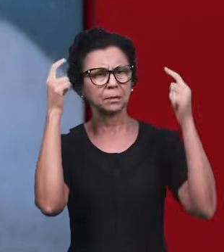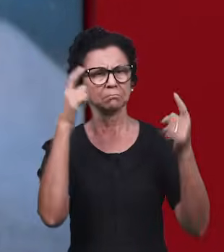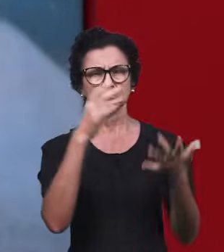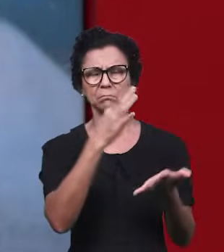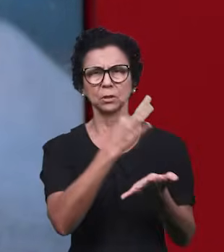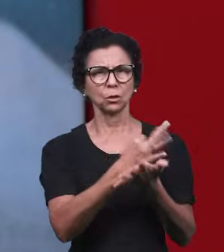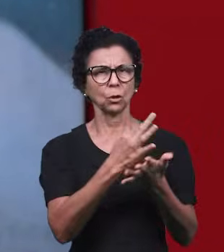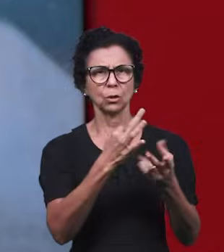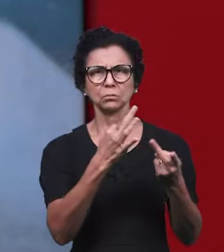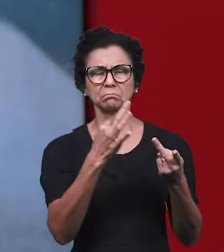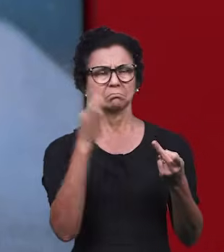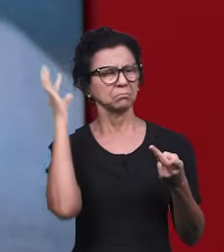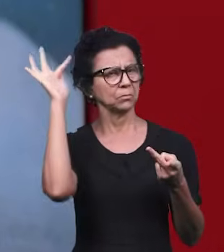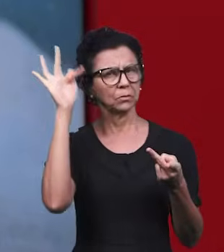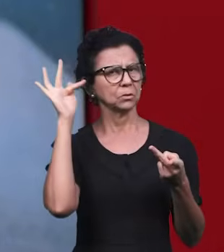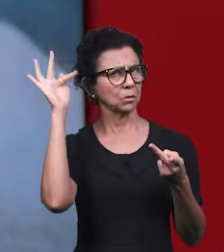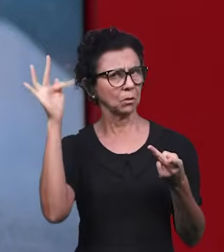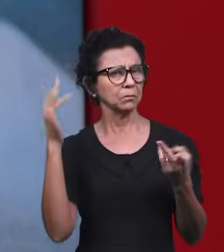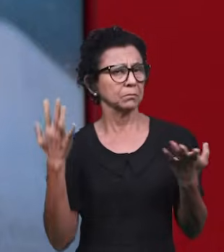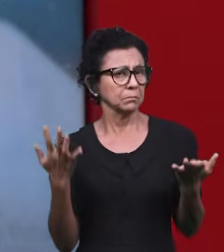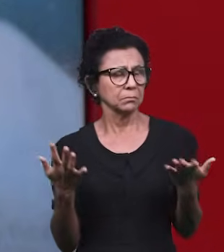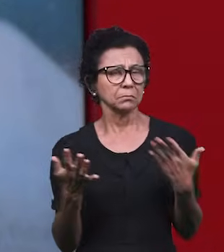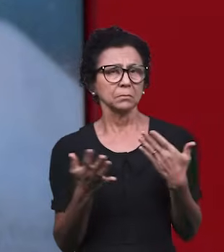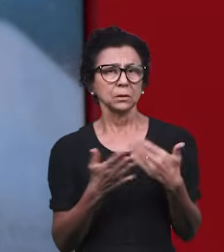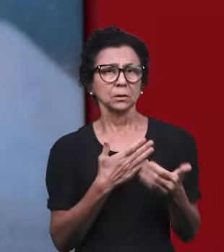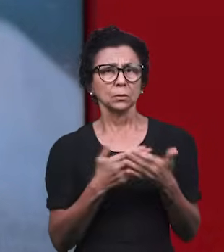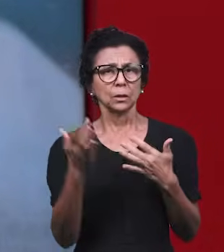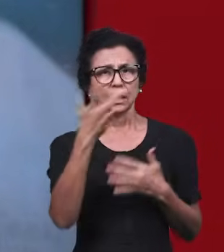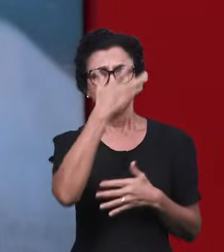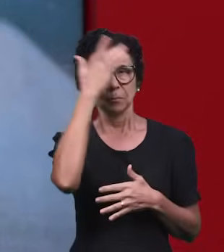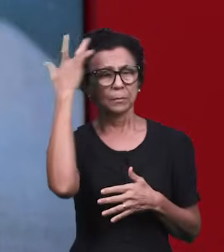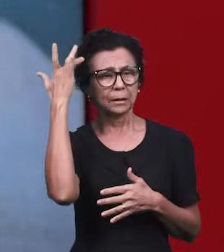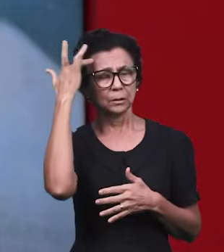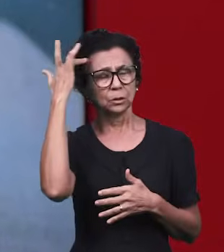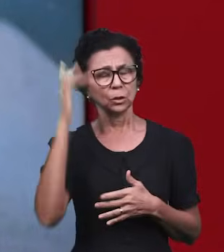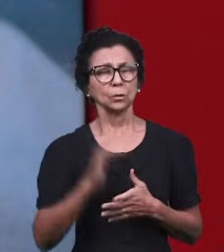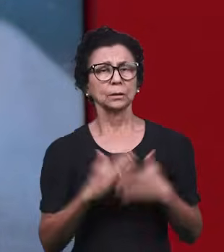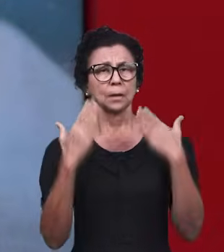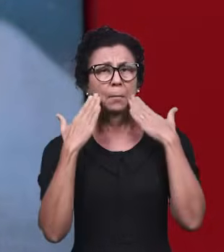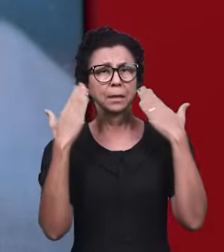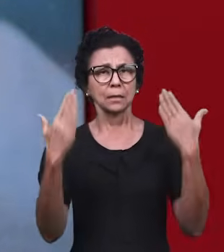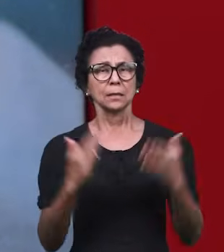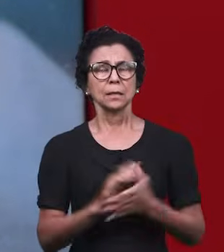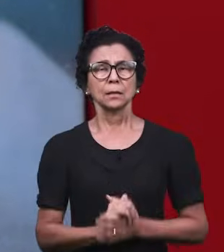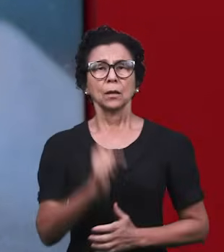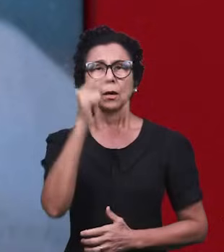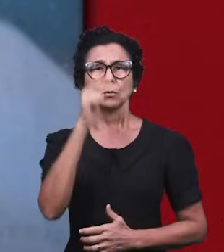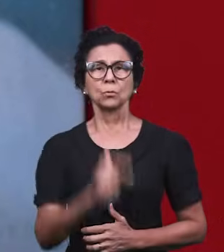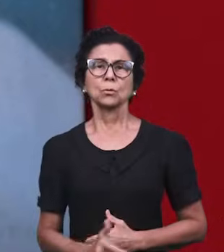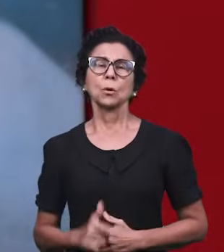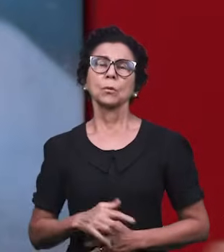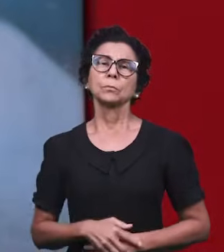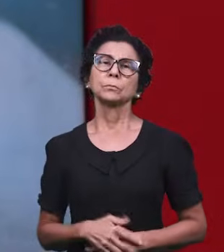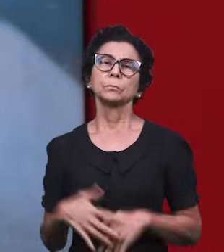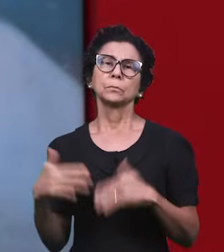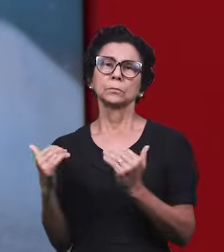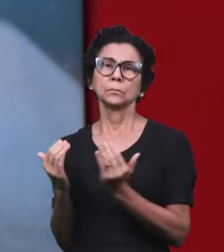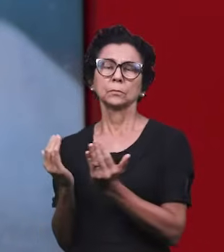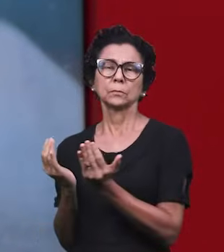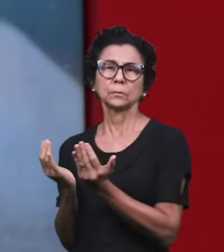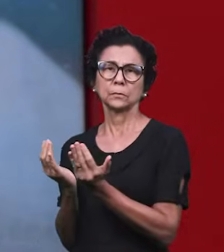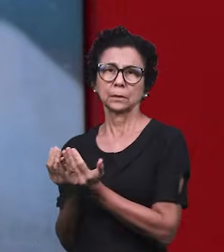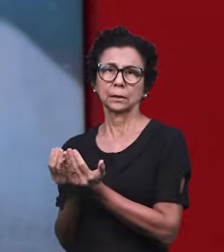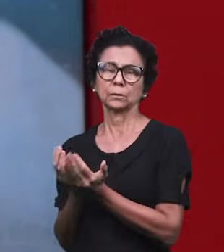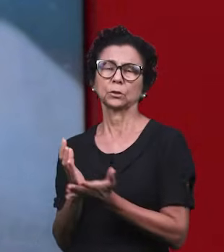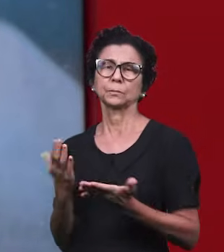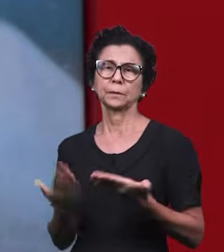teológicos ou até filosóficos, de qualquer um que se manifesta como cristão. Então, a falência do cristianismo está